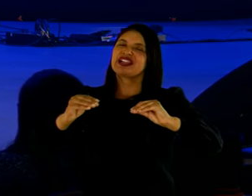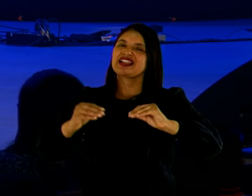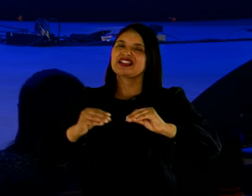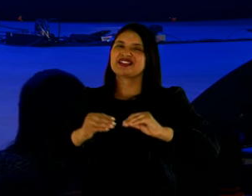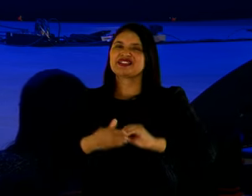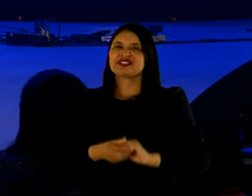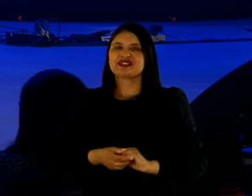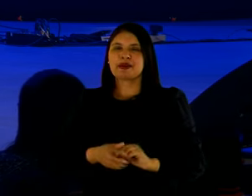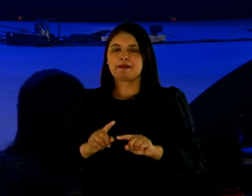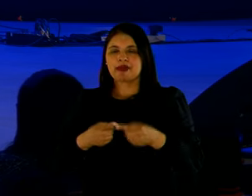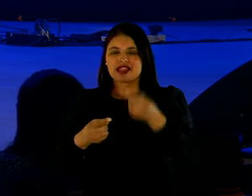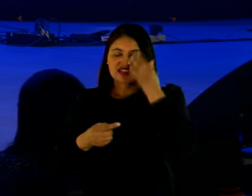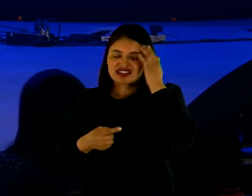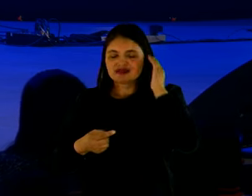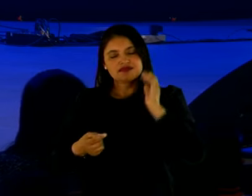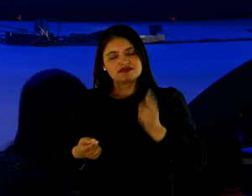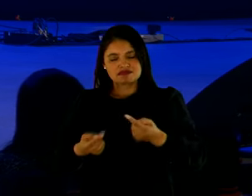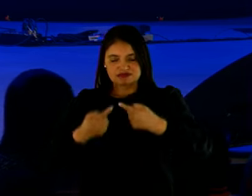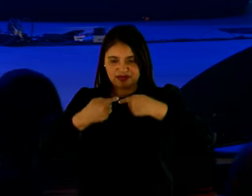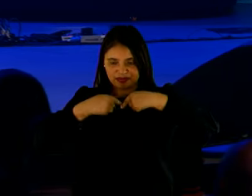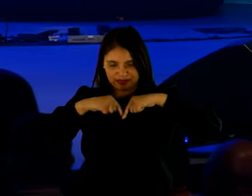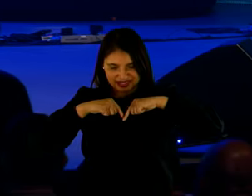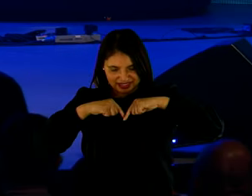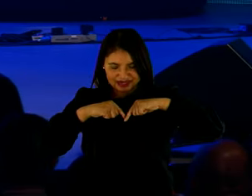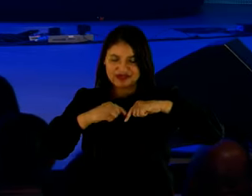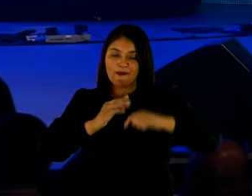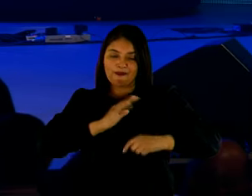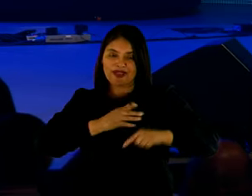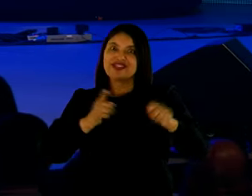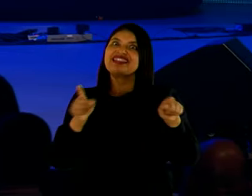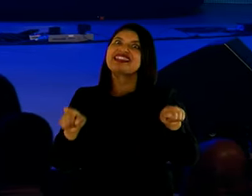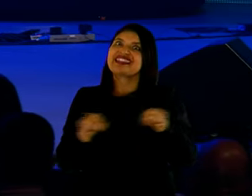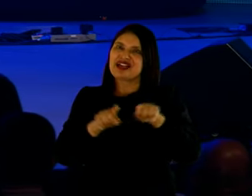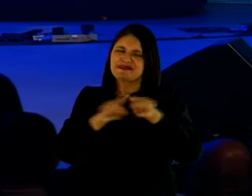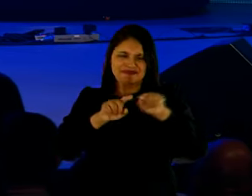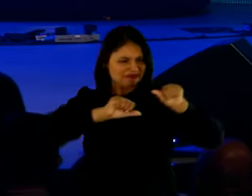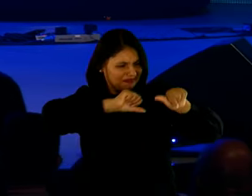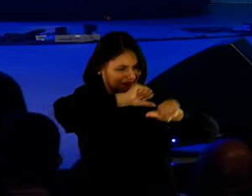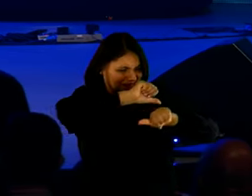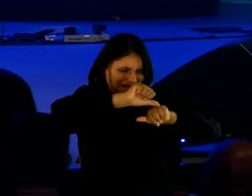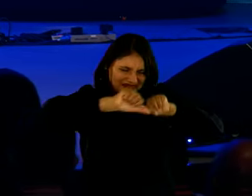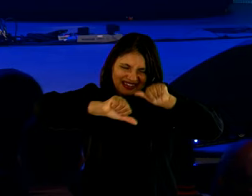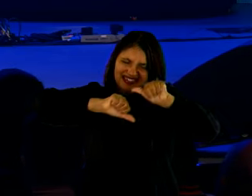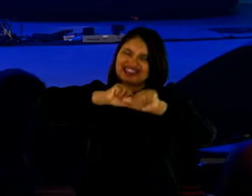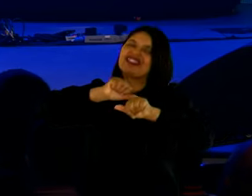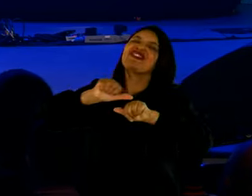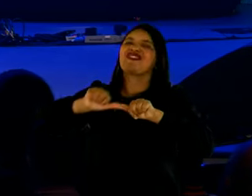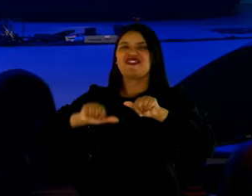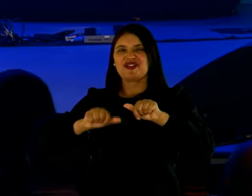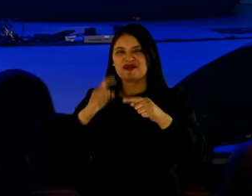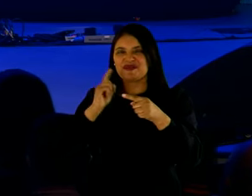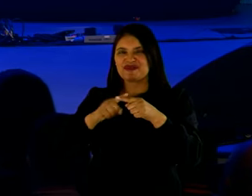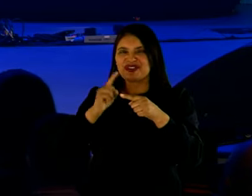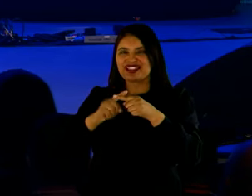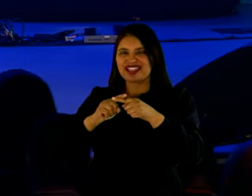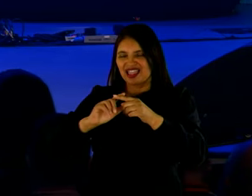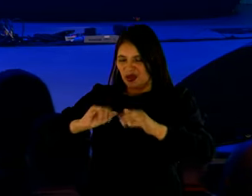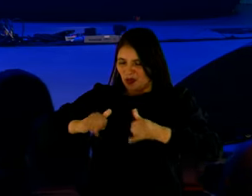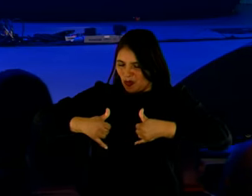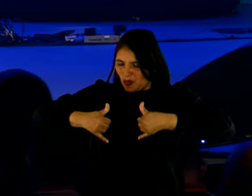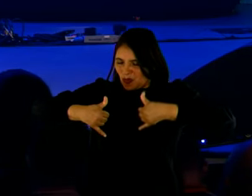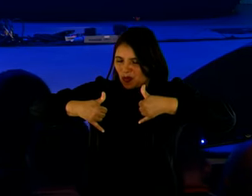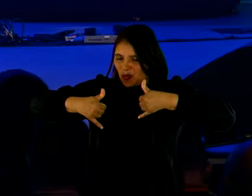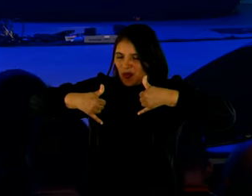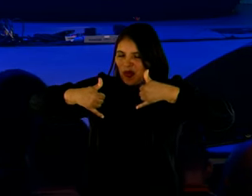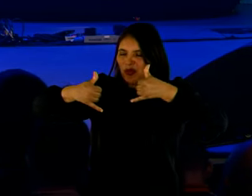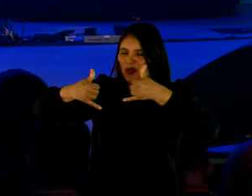mas por dentro o coração dele também estava limpinho. Ele tinha deixado lá dentro todo o orgulho dele.